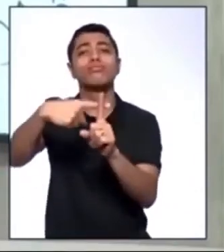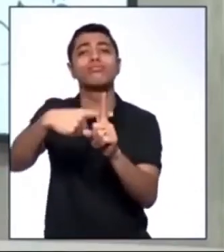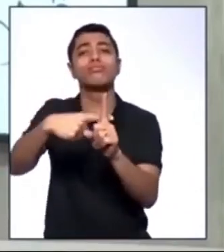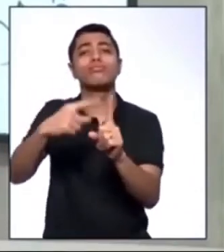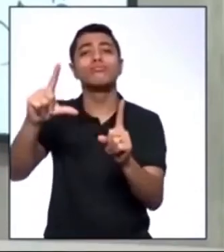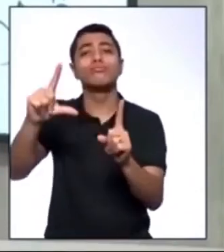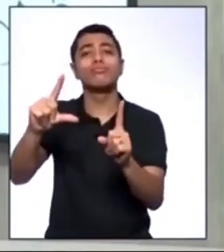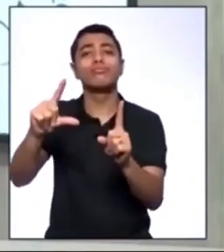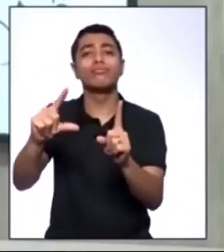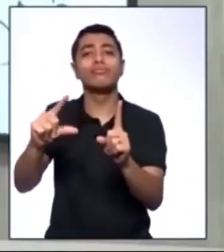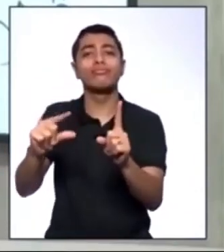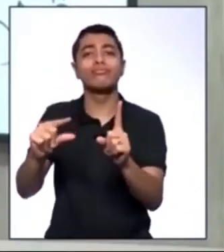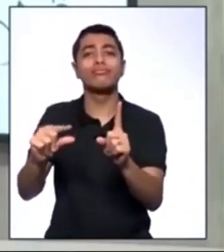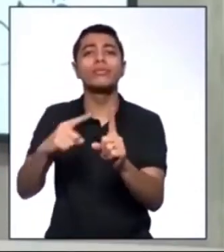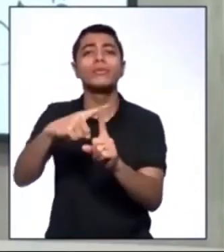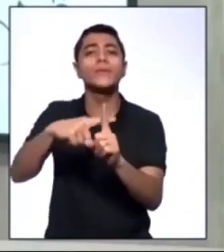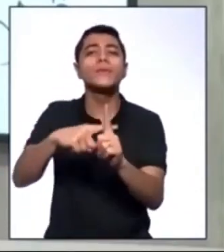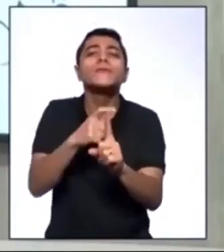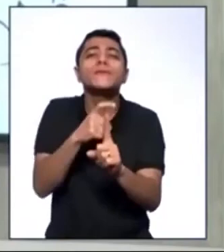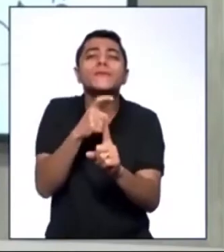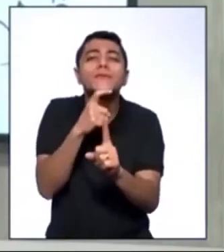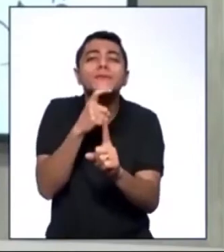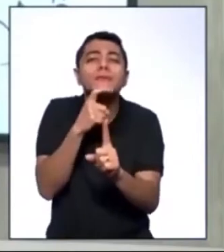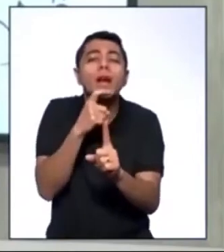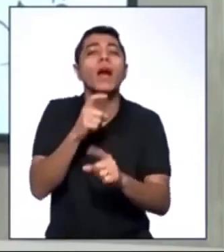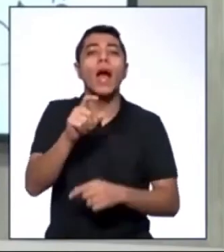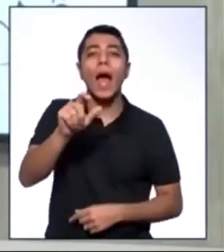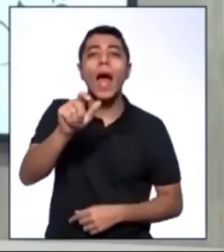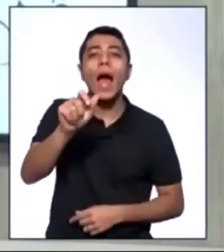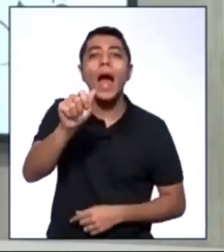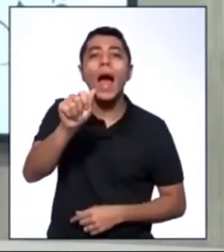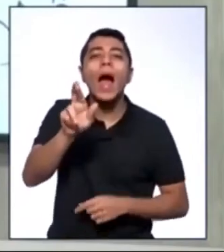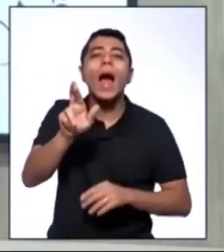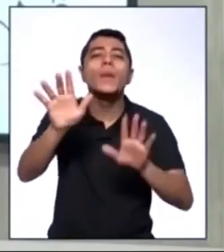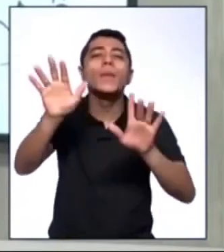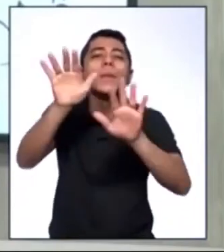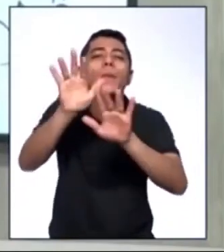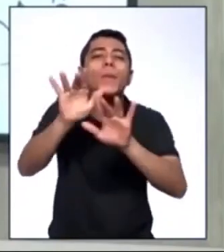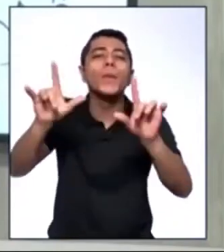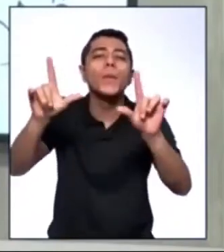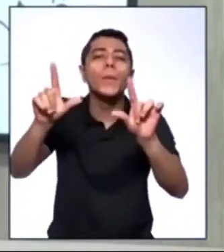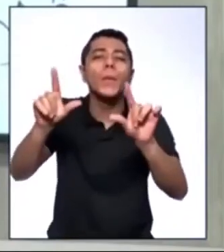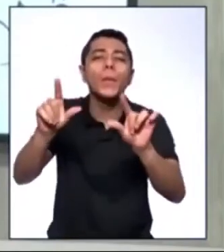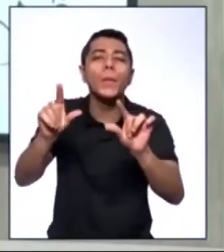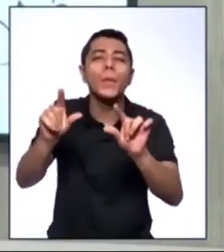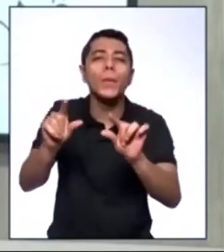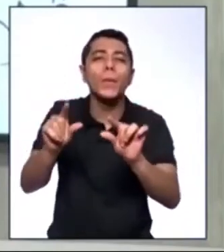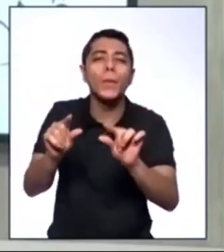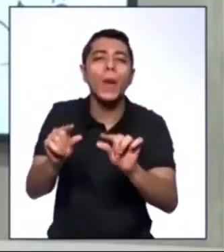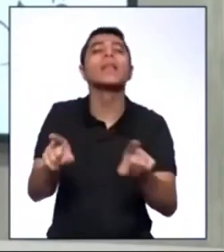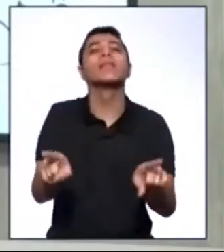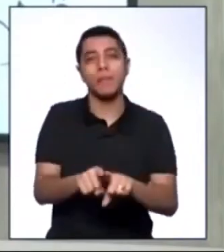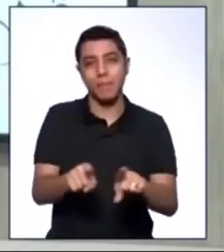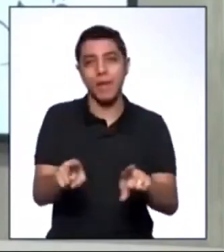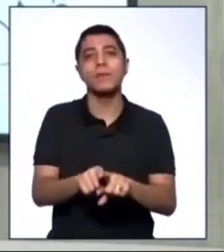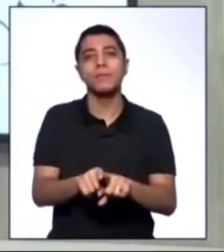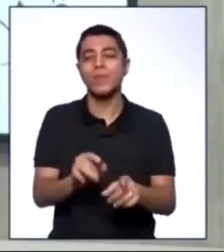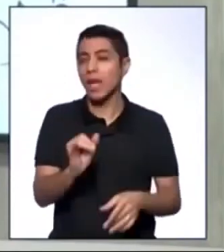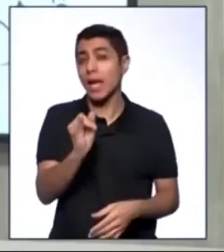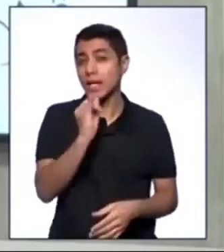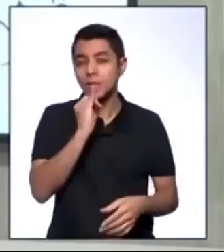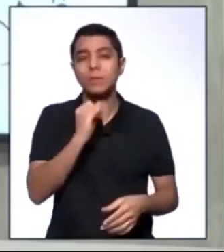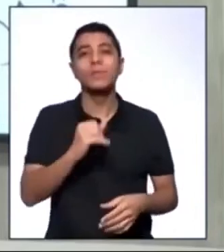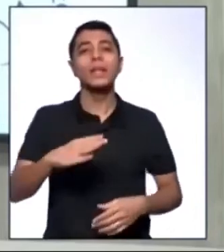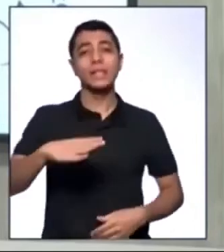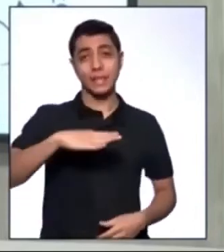massa polar e a umidade do ar também cai muito. Então, por exemplo, eu posso dizer que Ribeirão Preto é